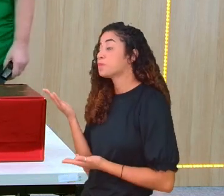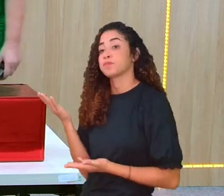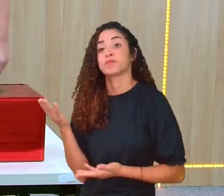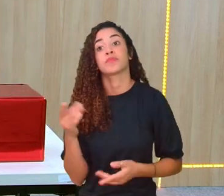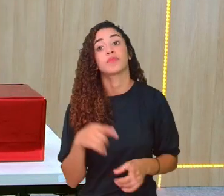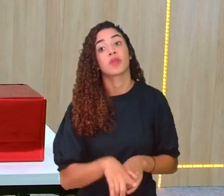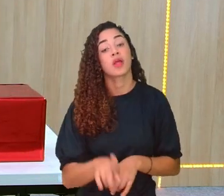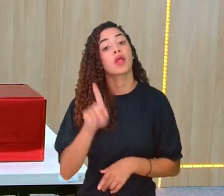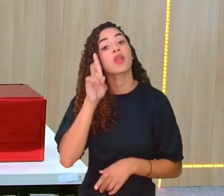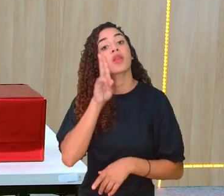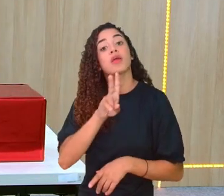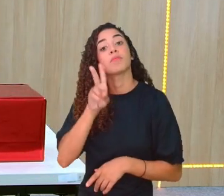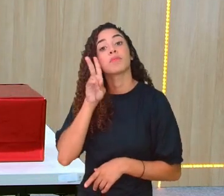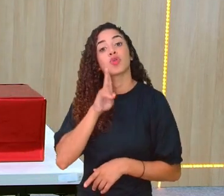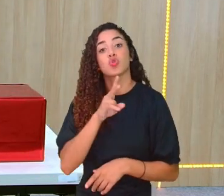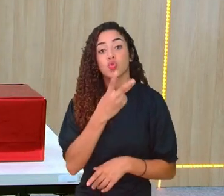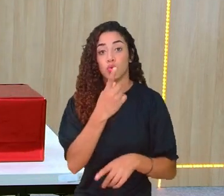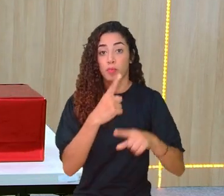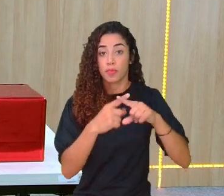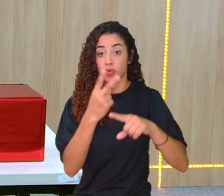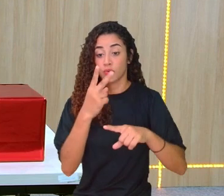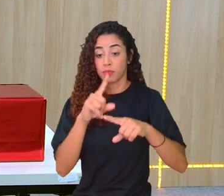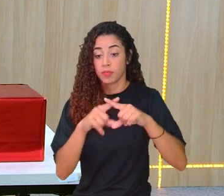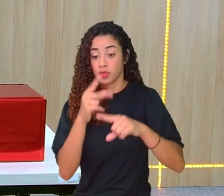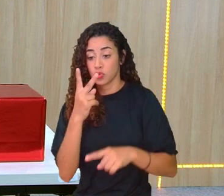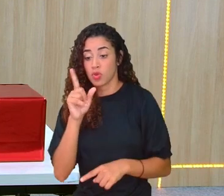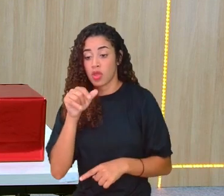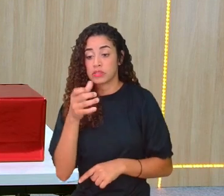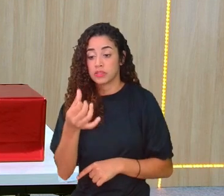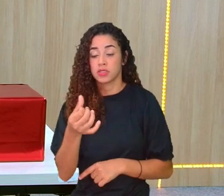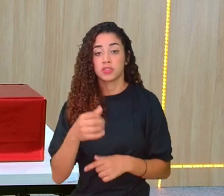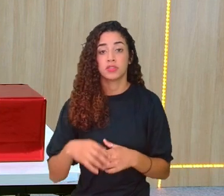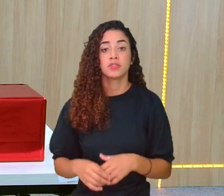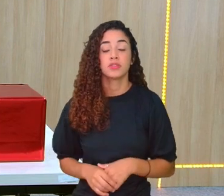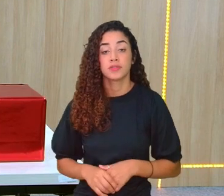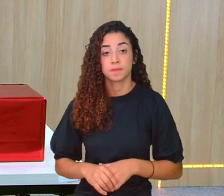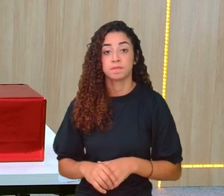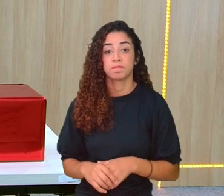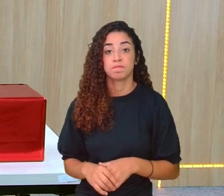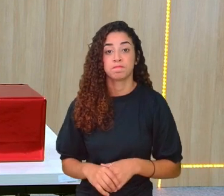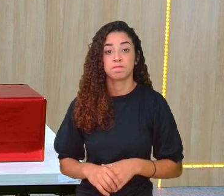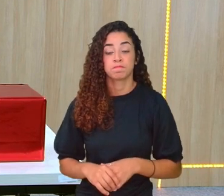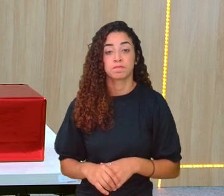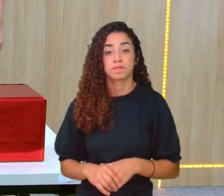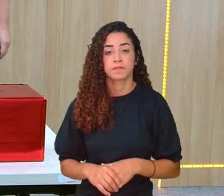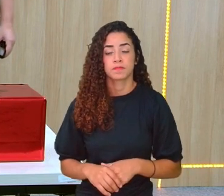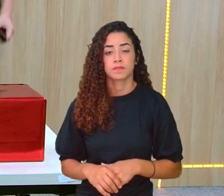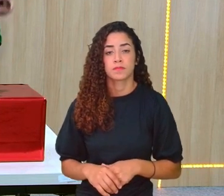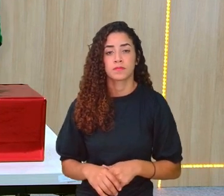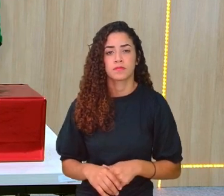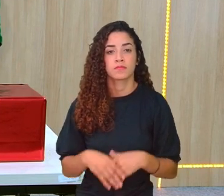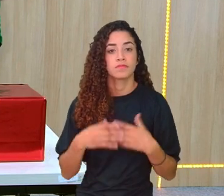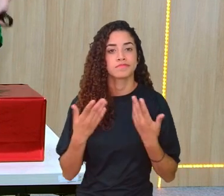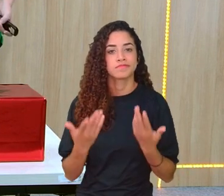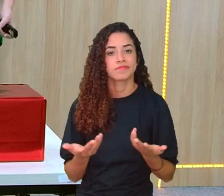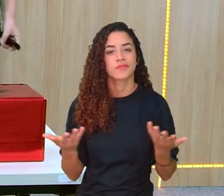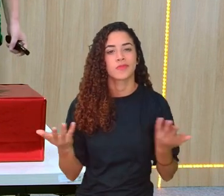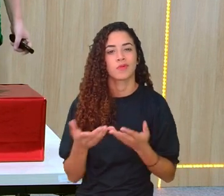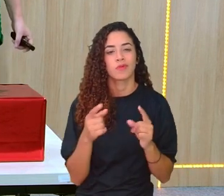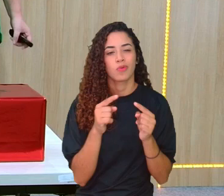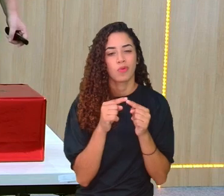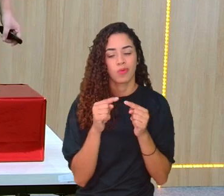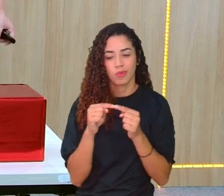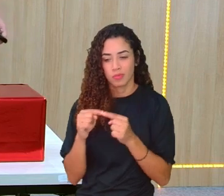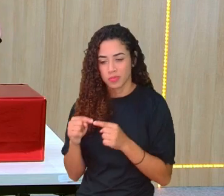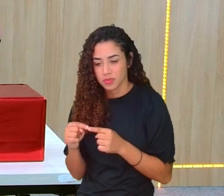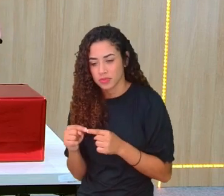lembrando, 2 mais 2 mais 2 igual a 6, tá? E aí, aquela associação, eu vou